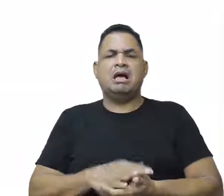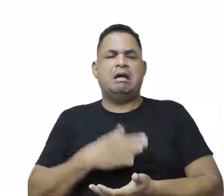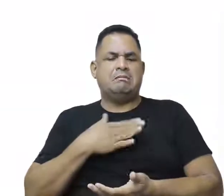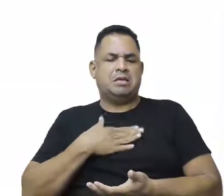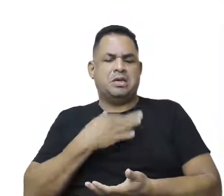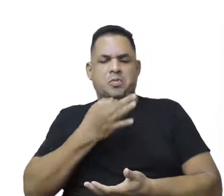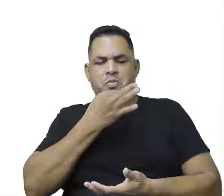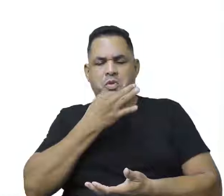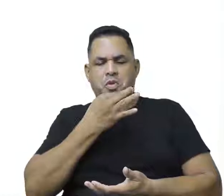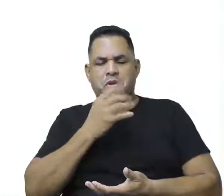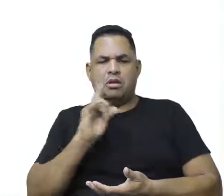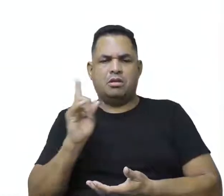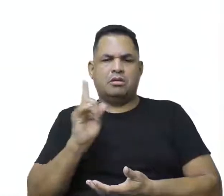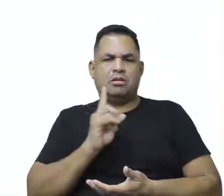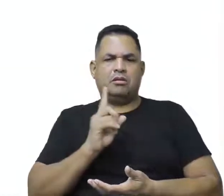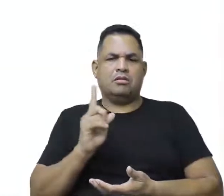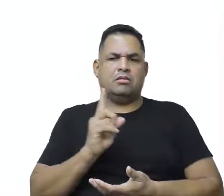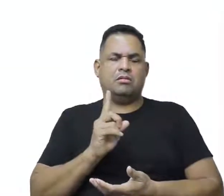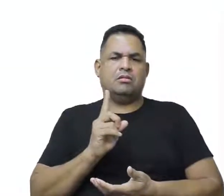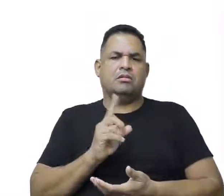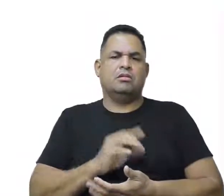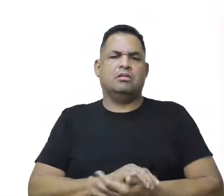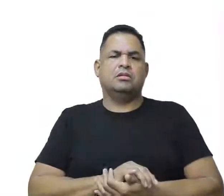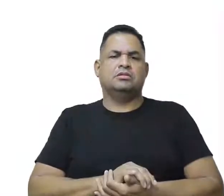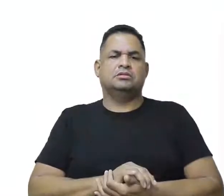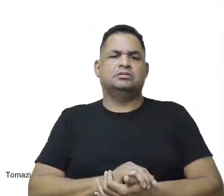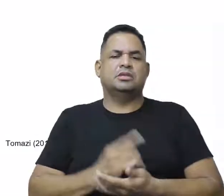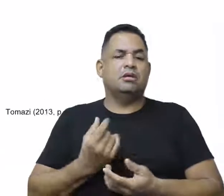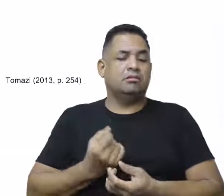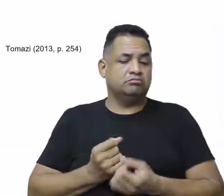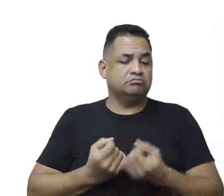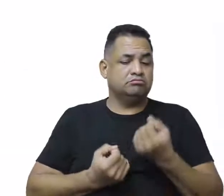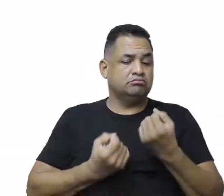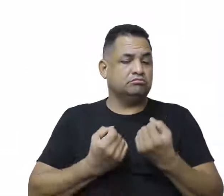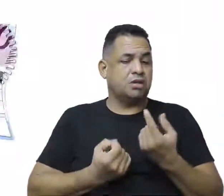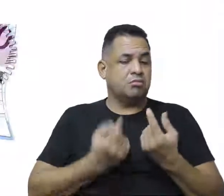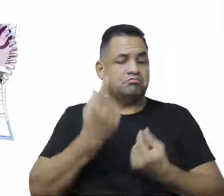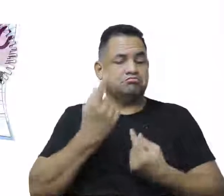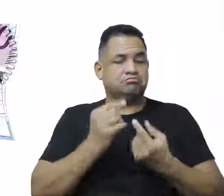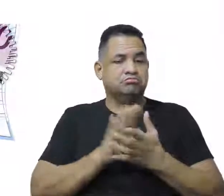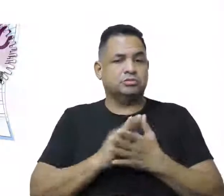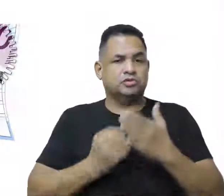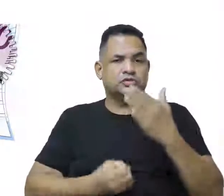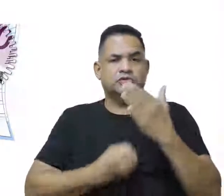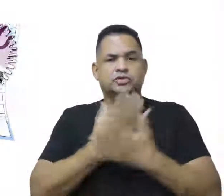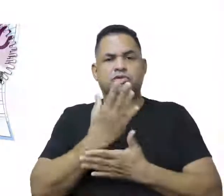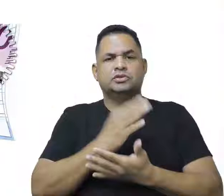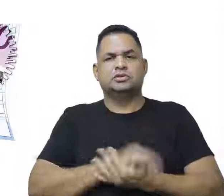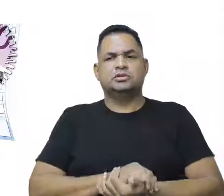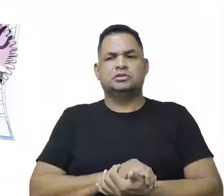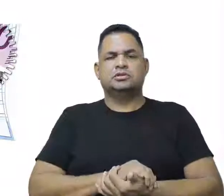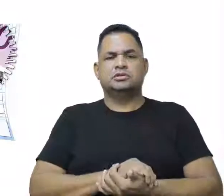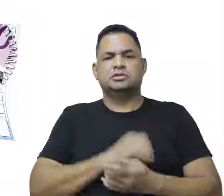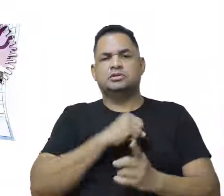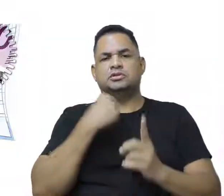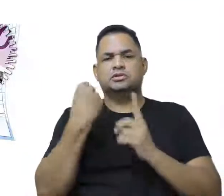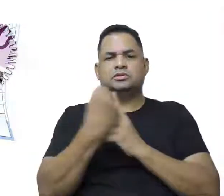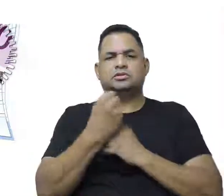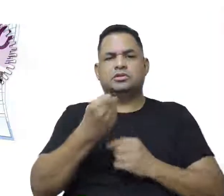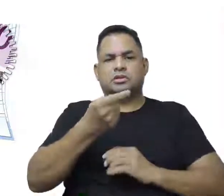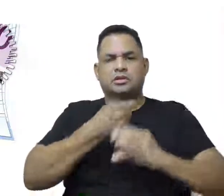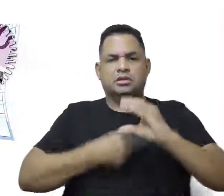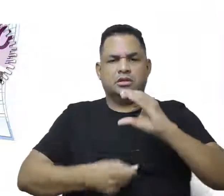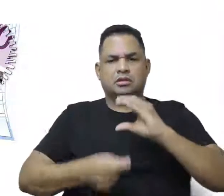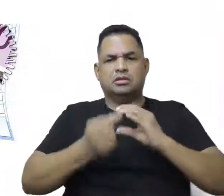opinião, é isso. Não é, não. Muitas vezes, é de algum lugar que isso saiu, tá? Então, na sociedade